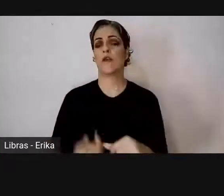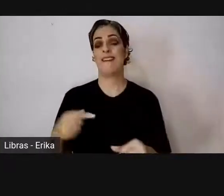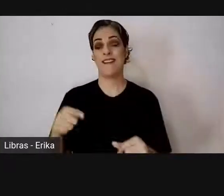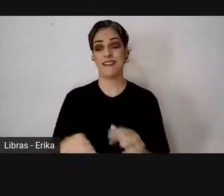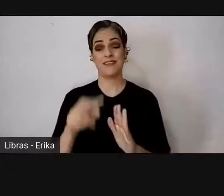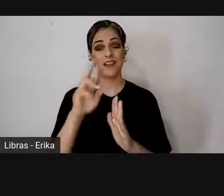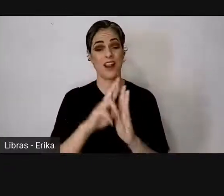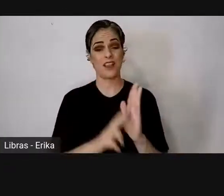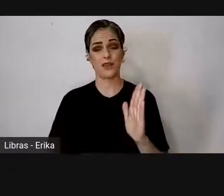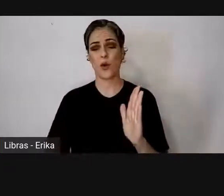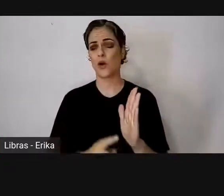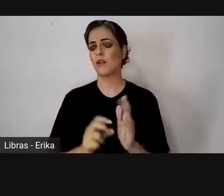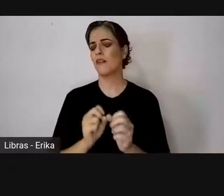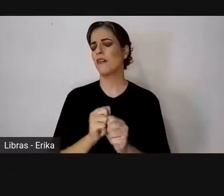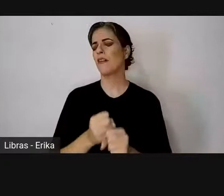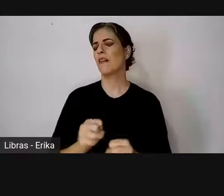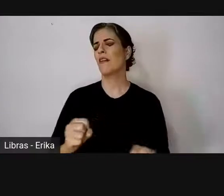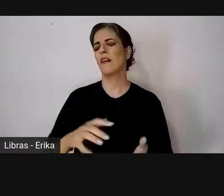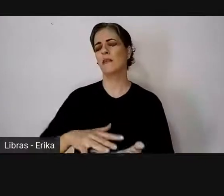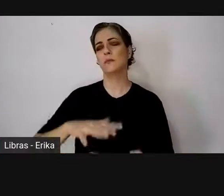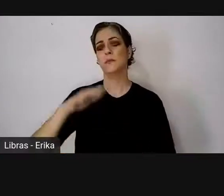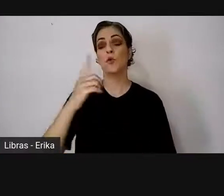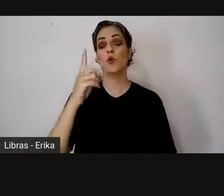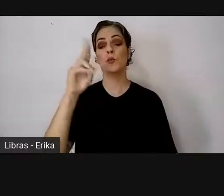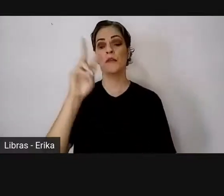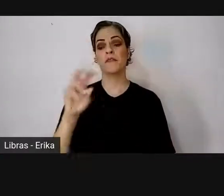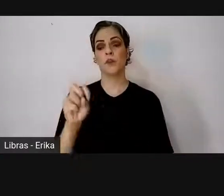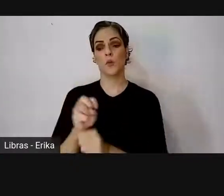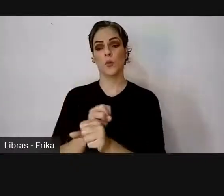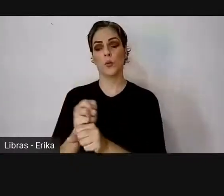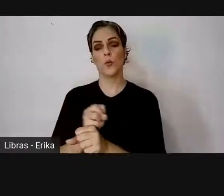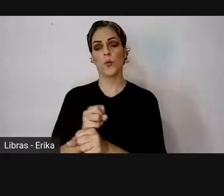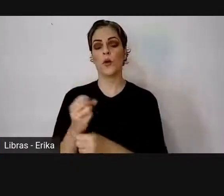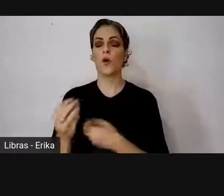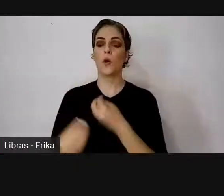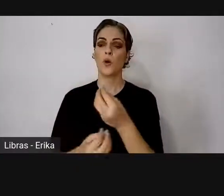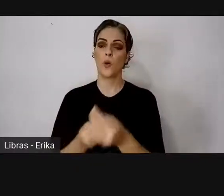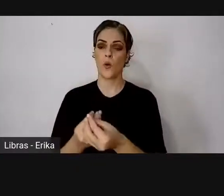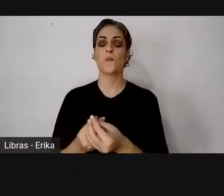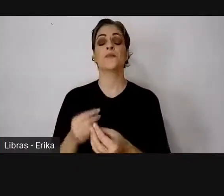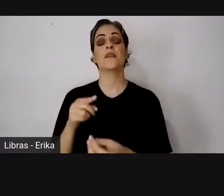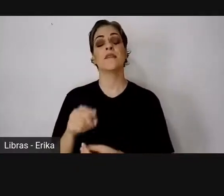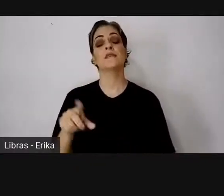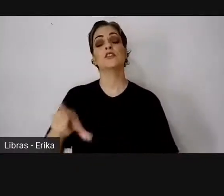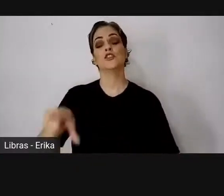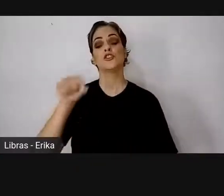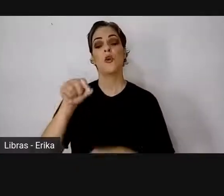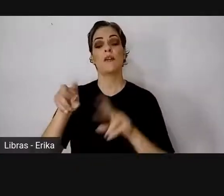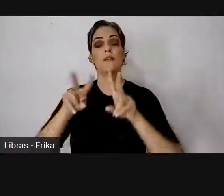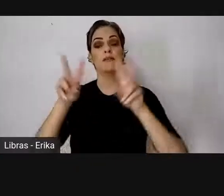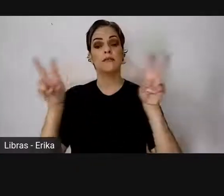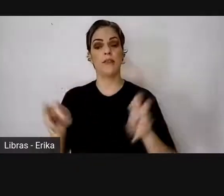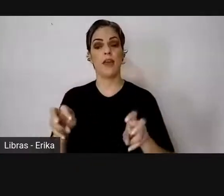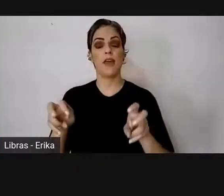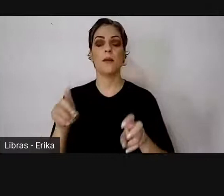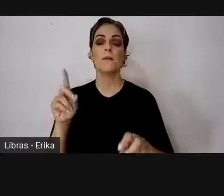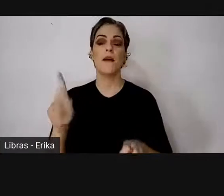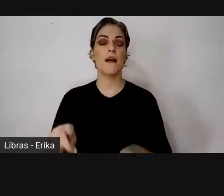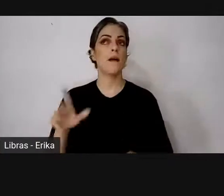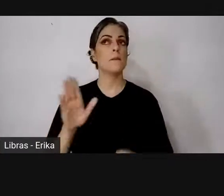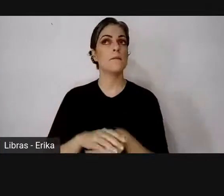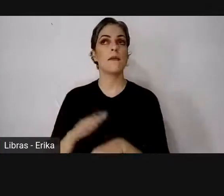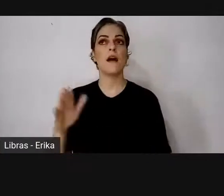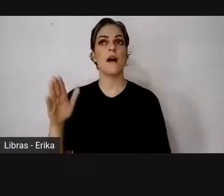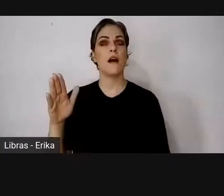um grande relatório que o banco faz uma vez por ano, escolhendo uma temática, que é uma temática de tendência mundial, e o